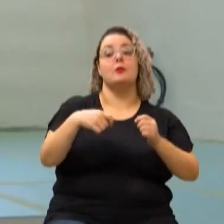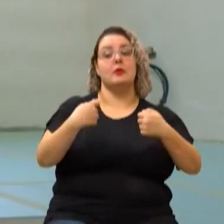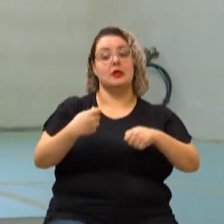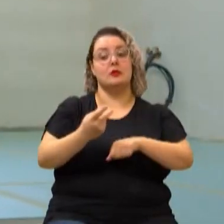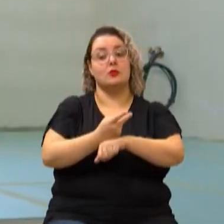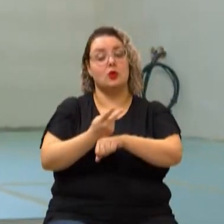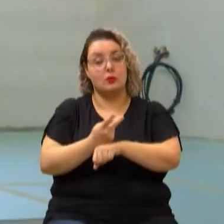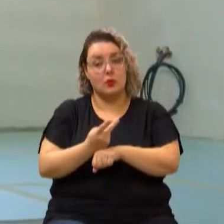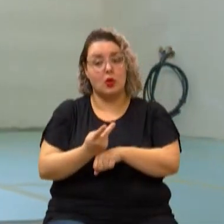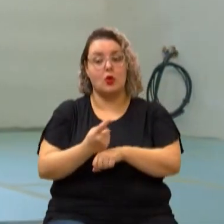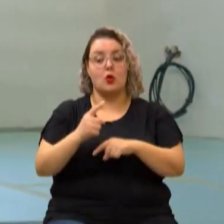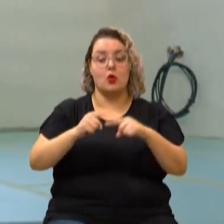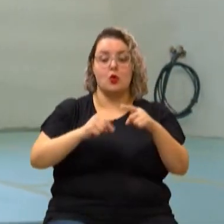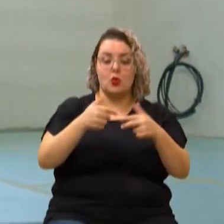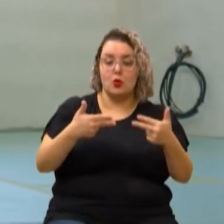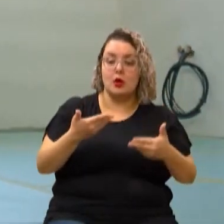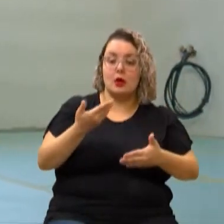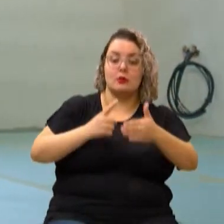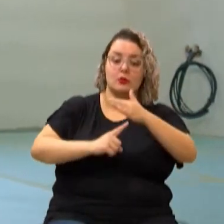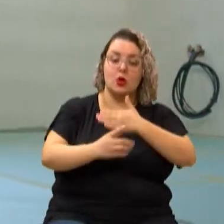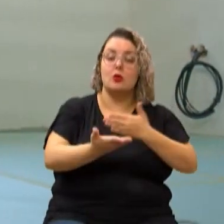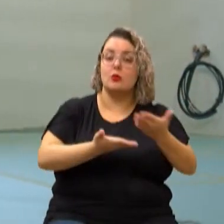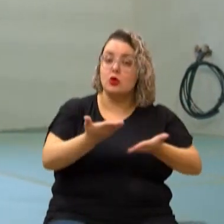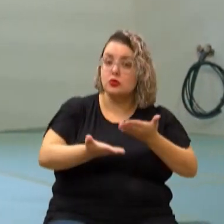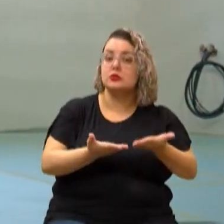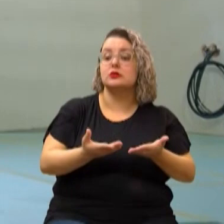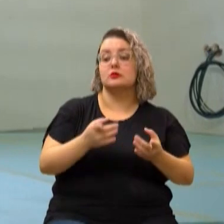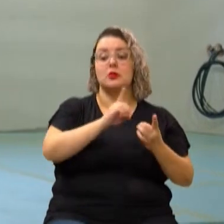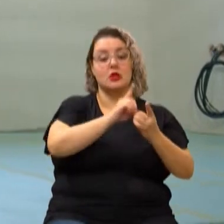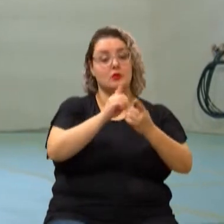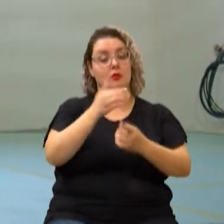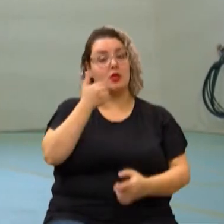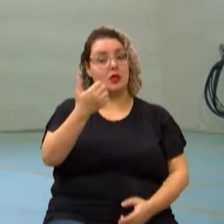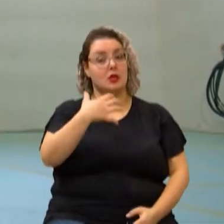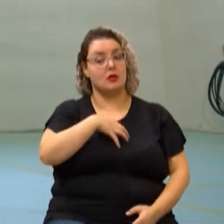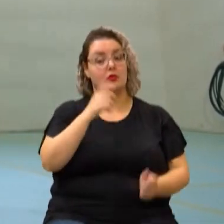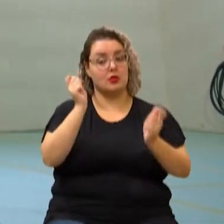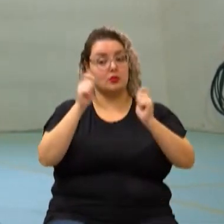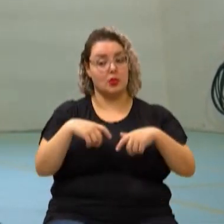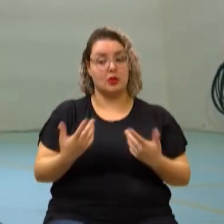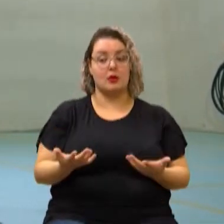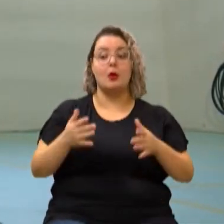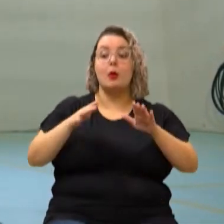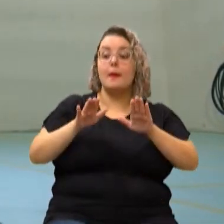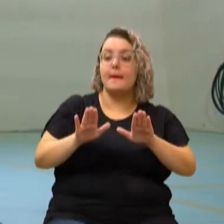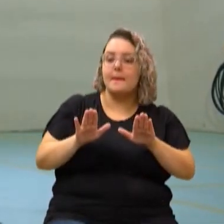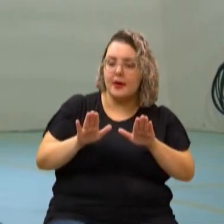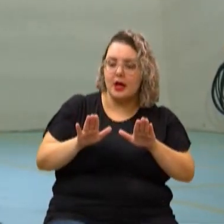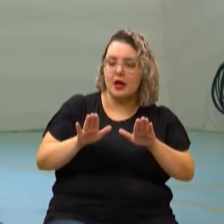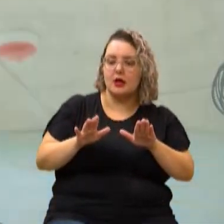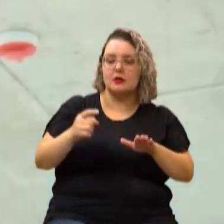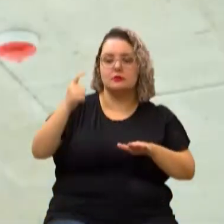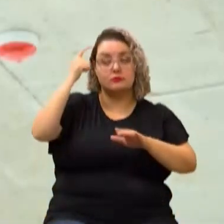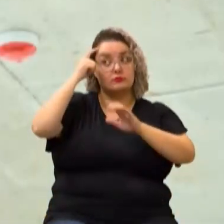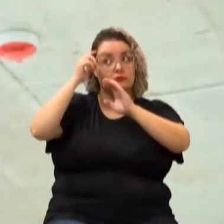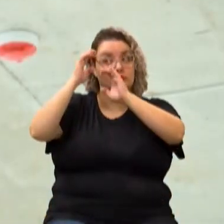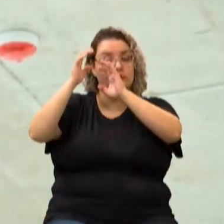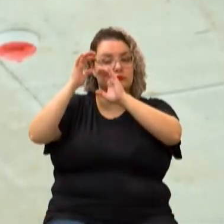eu não consigo ter o controle da taxa de câmbio. Logo, uma taxa de câmbio alta